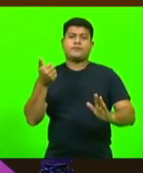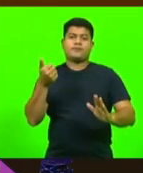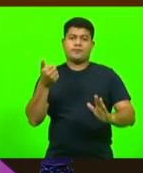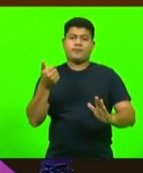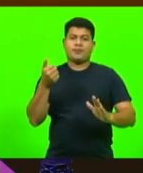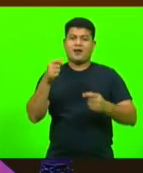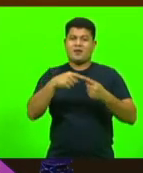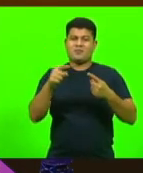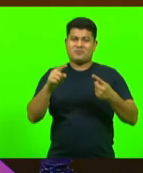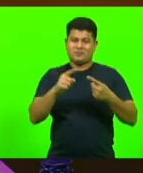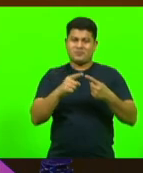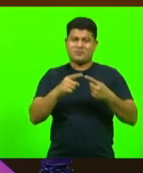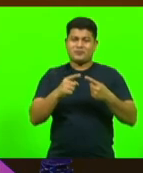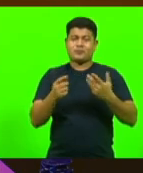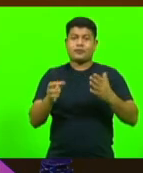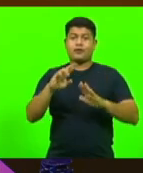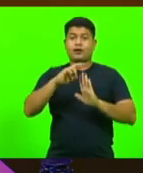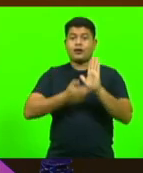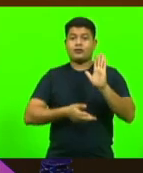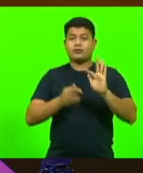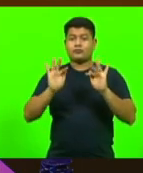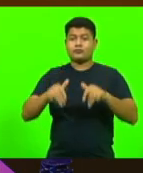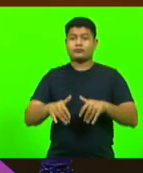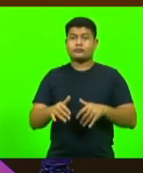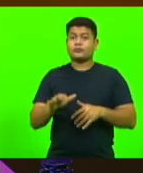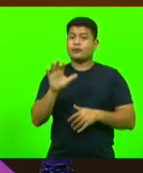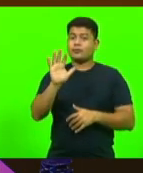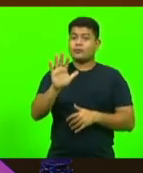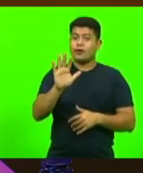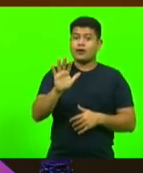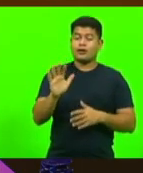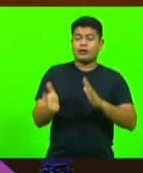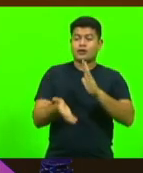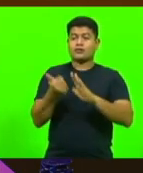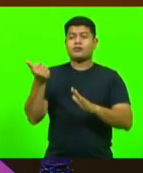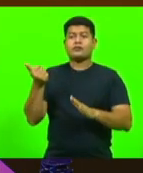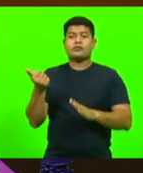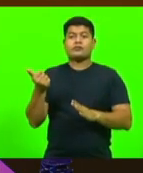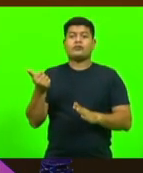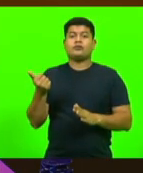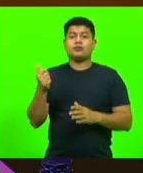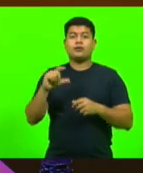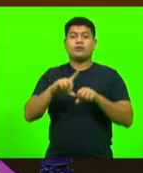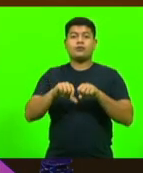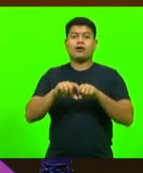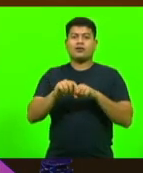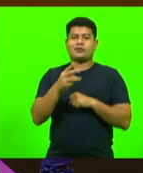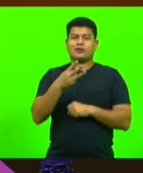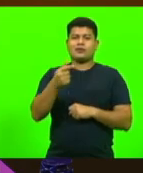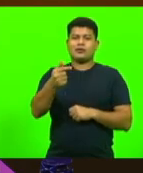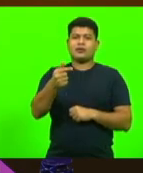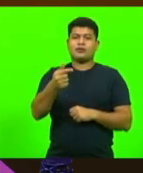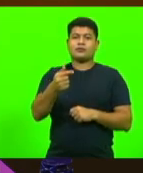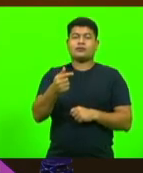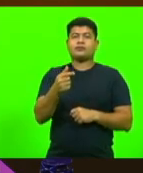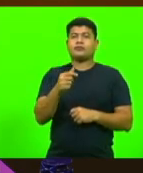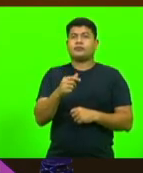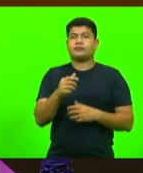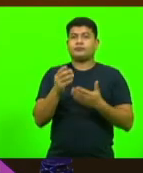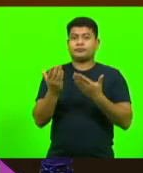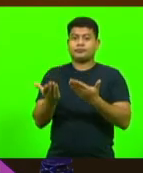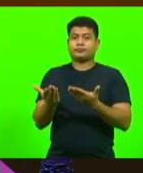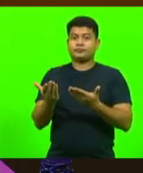na no relatório final mas é o seguinte ao mesmo tempo que Ele retirou do do artigo 37 ele não